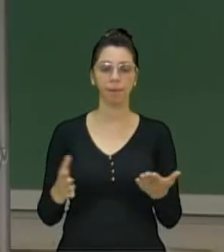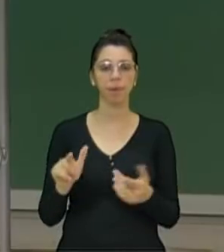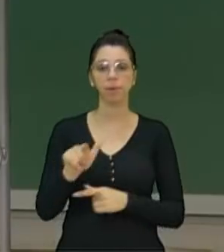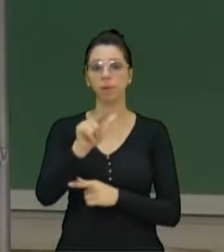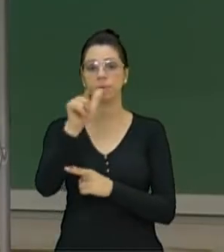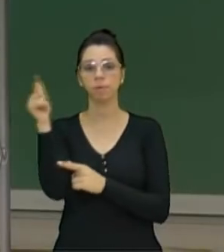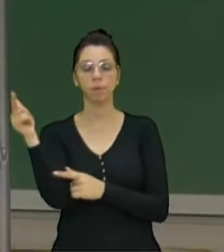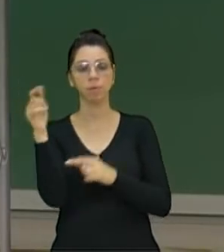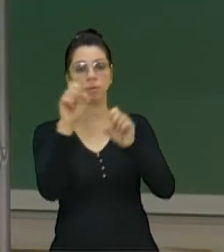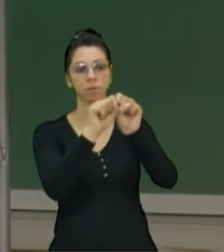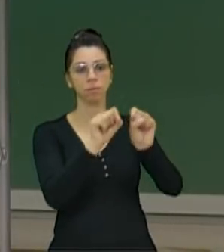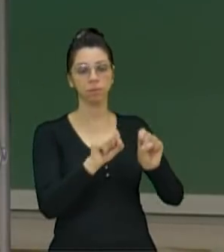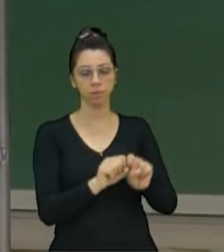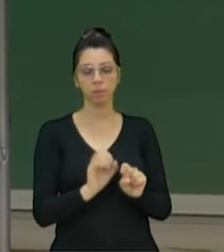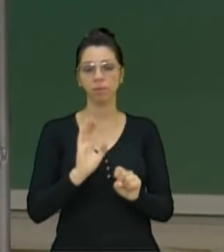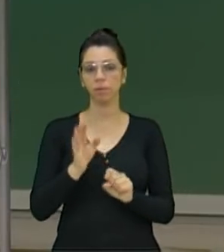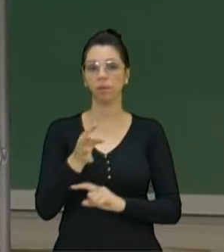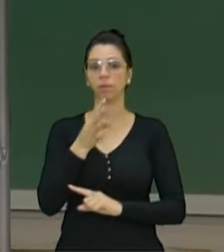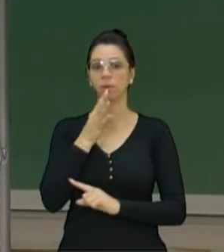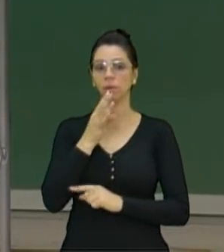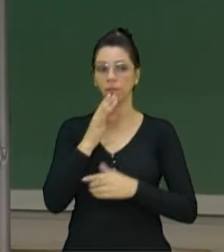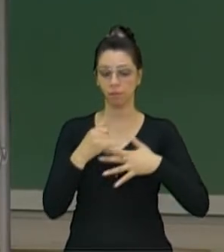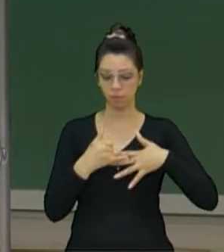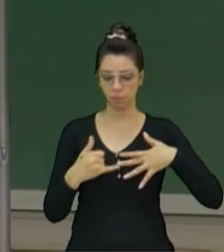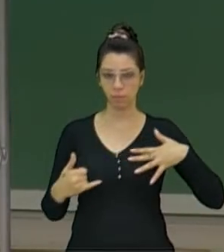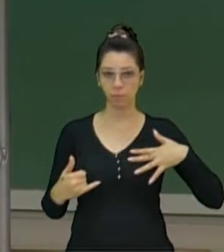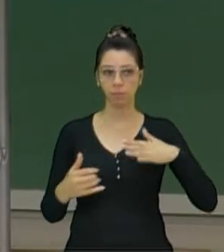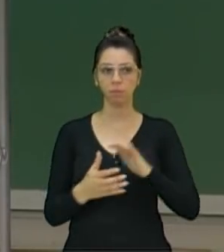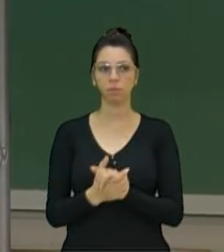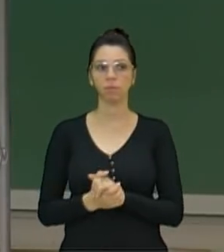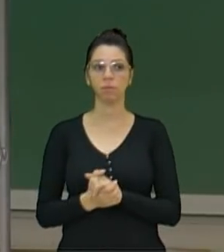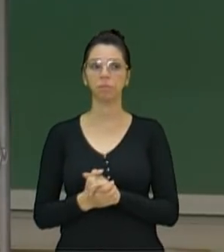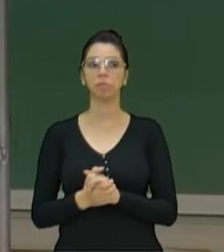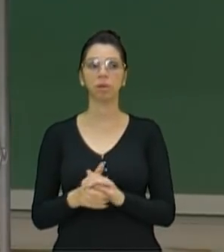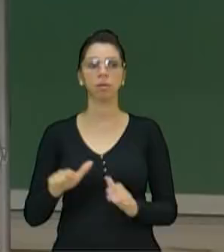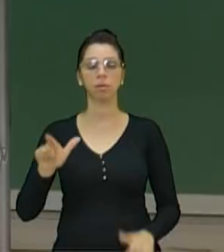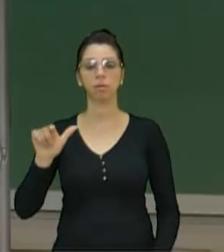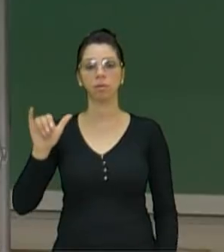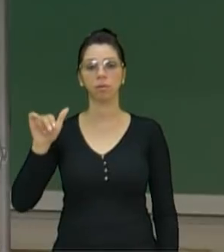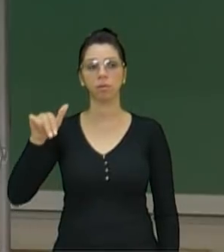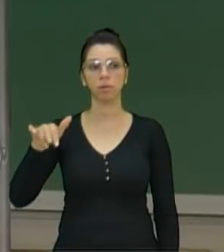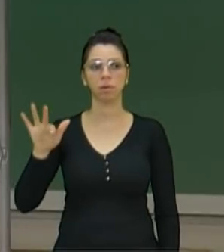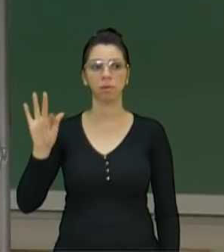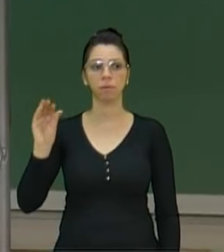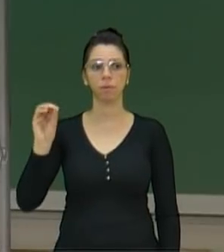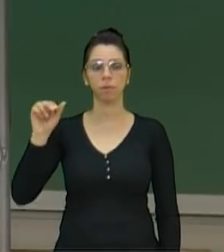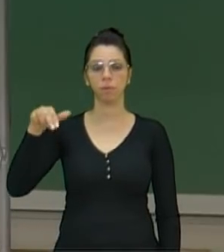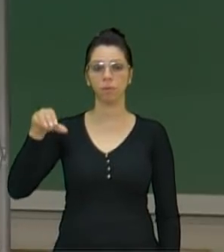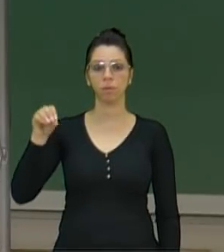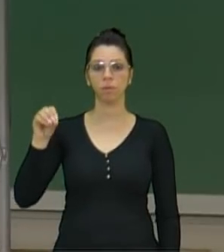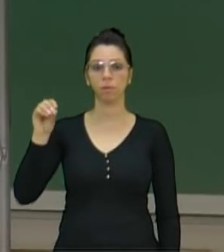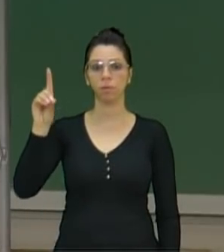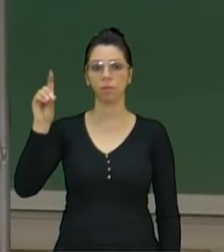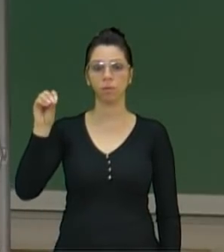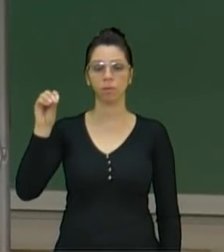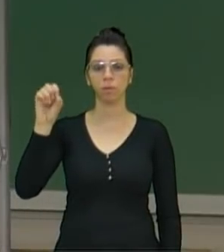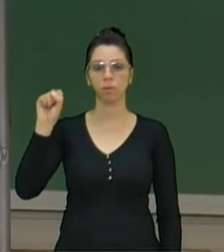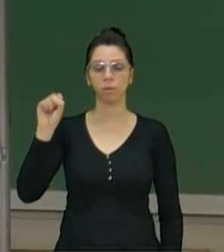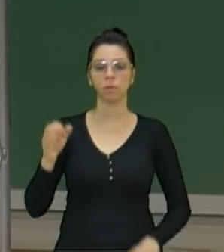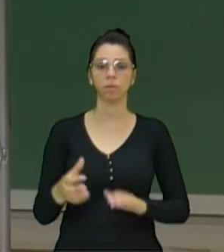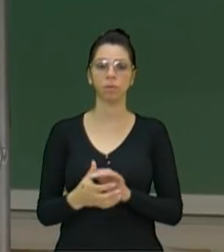outras estruturas. A gente já conheceu a linfa. O que seriam os linfonodos? Os linfonodos são